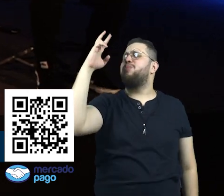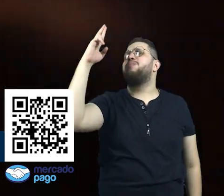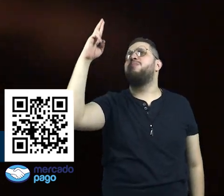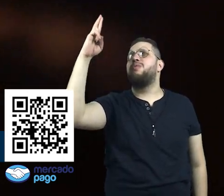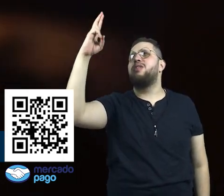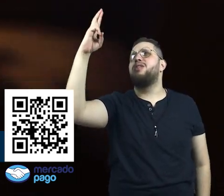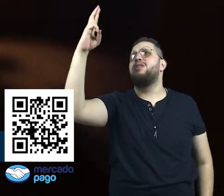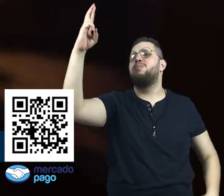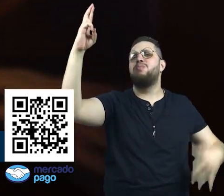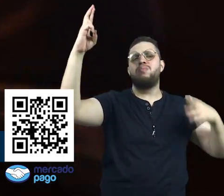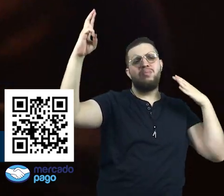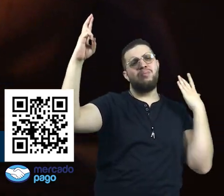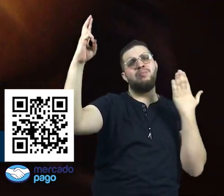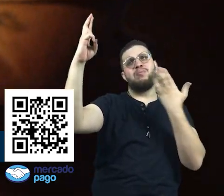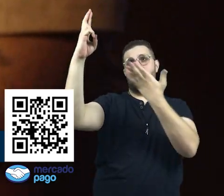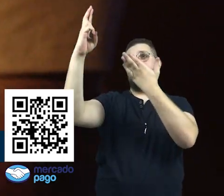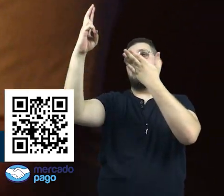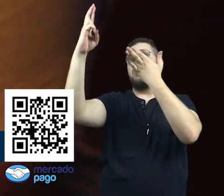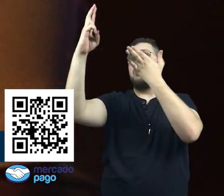Reis e